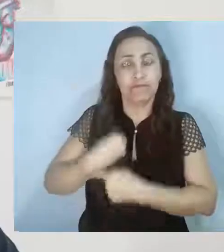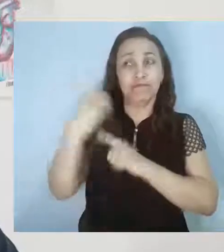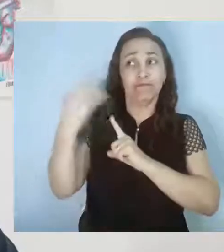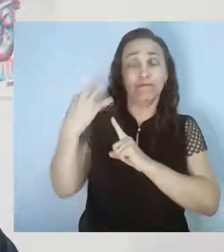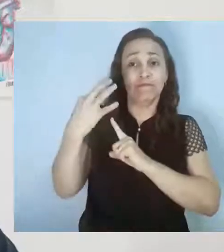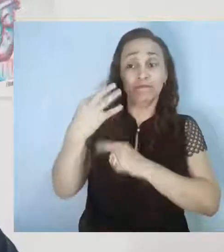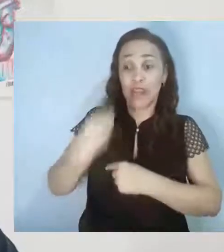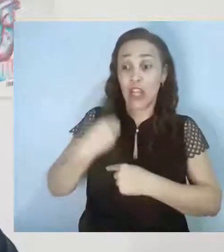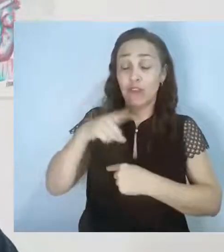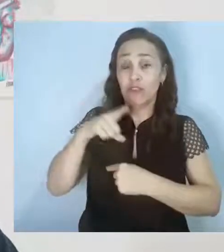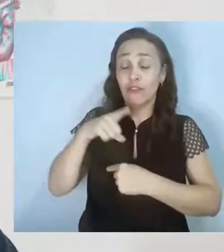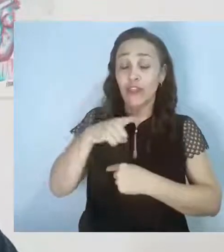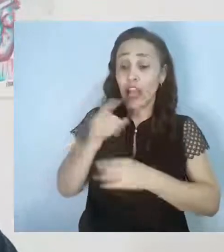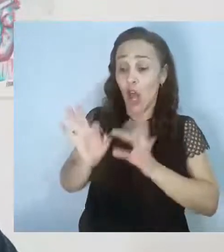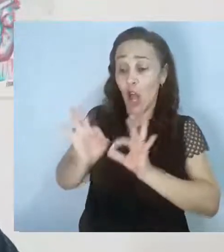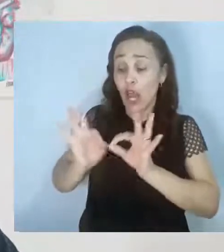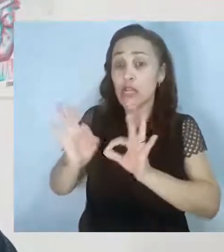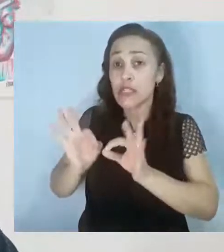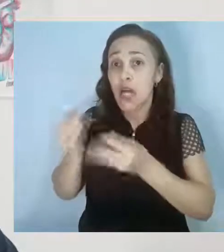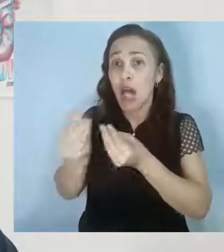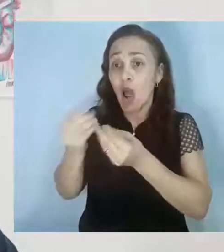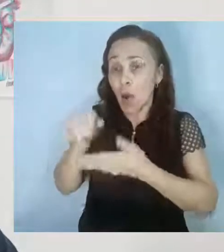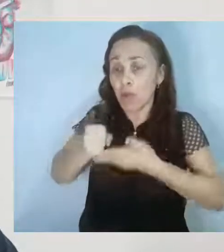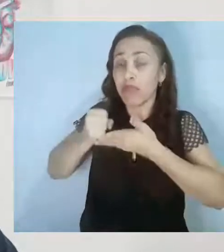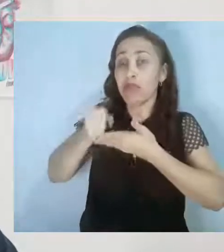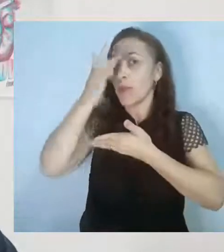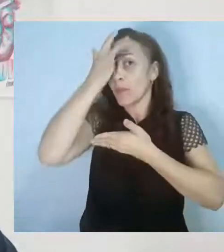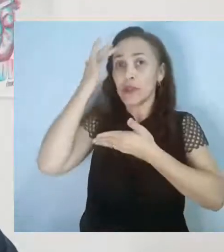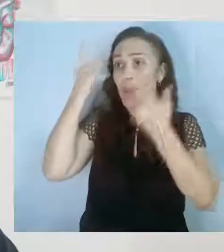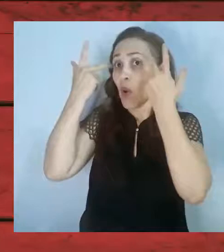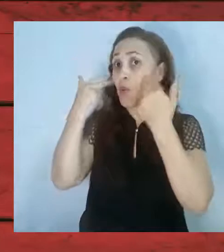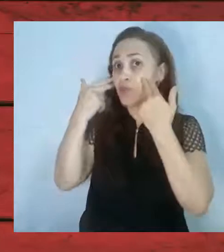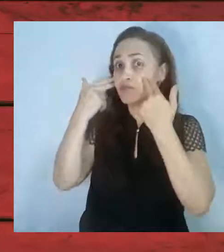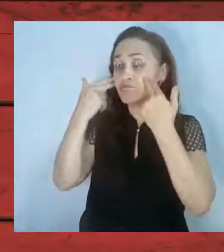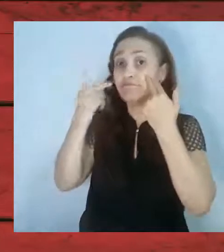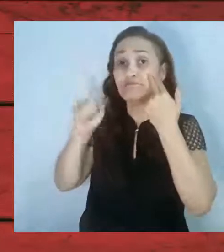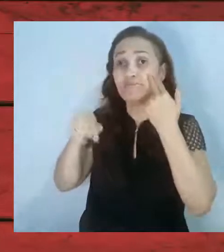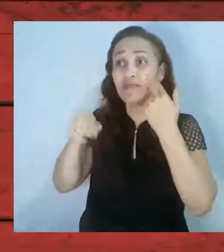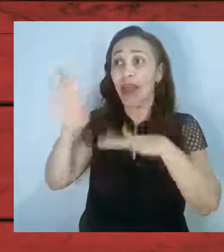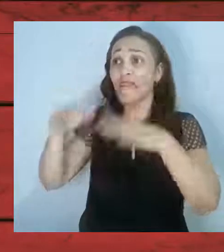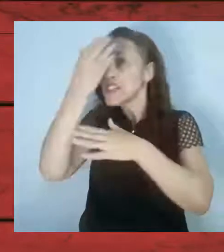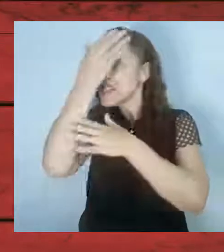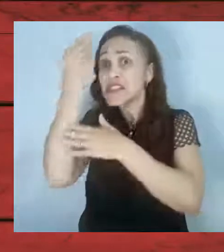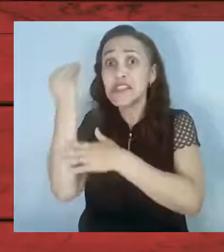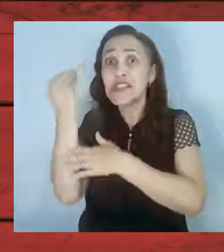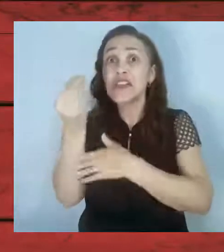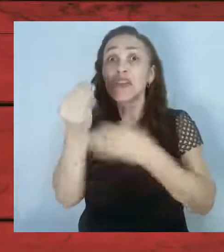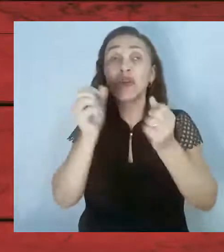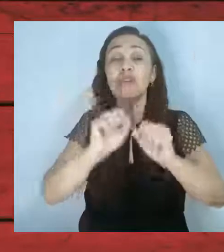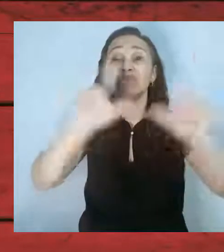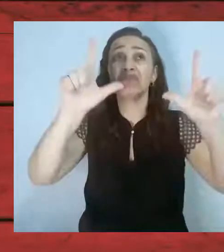sustentadas por pessoas comuns, habitualmente esquecidas, que não aparecem nas manchetes dos